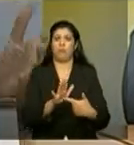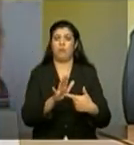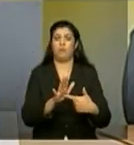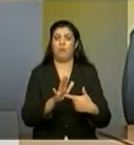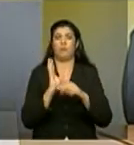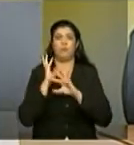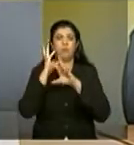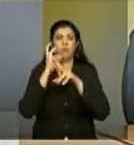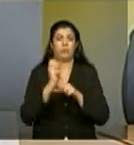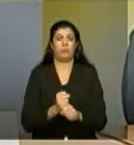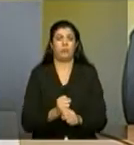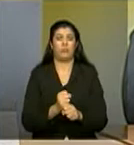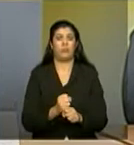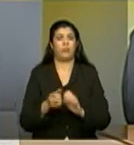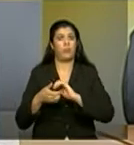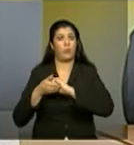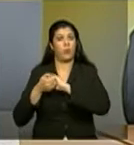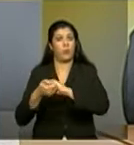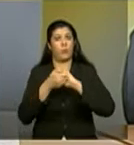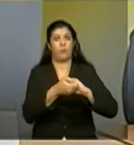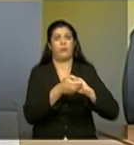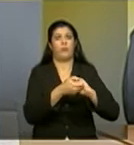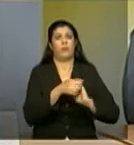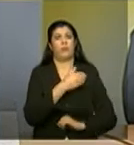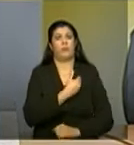cumprimento o governo brasileiro